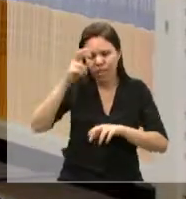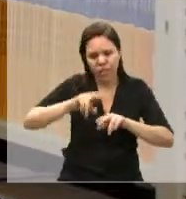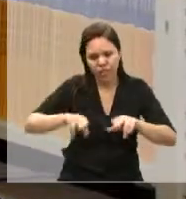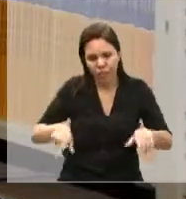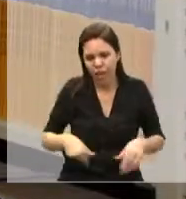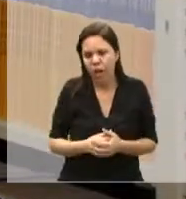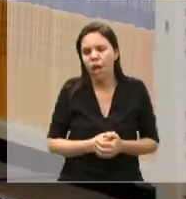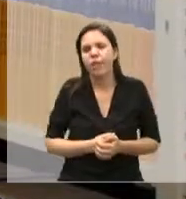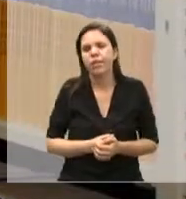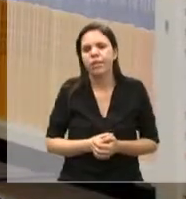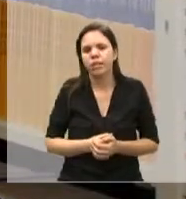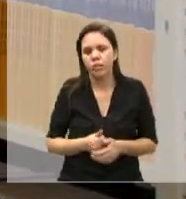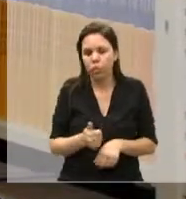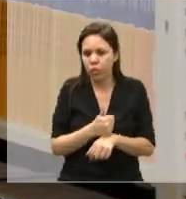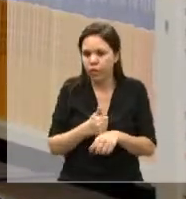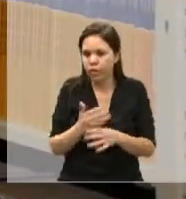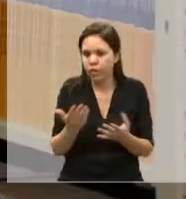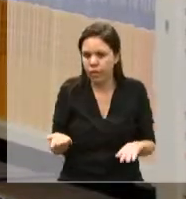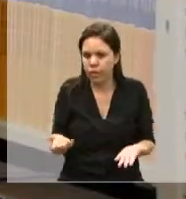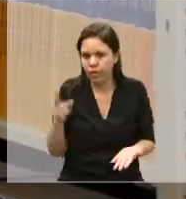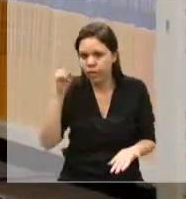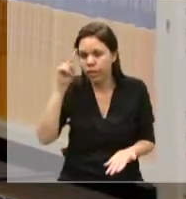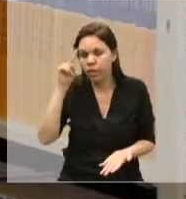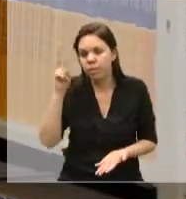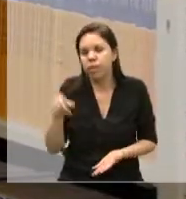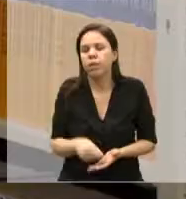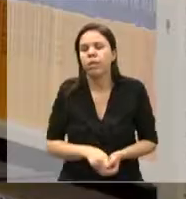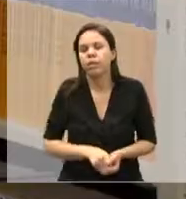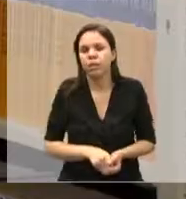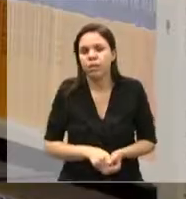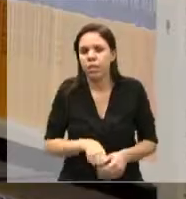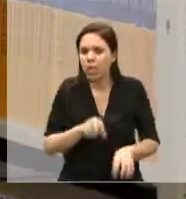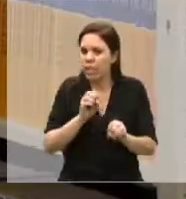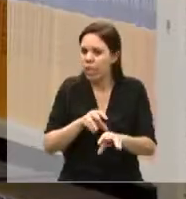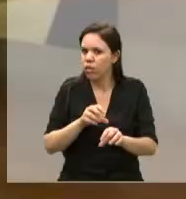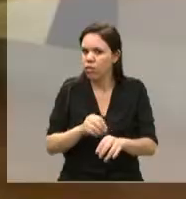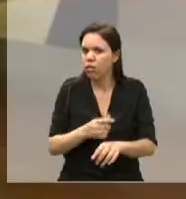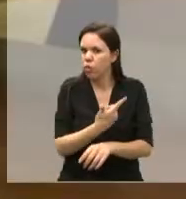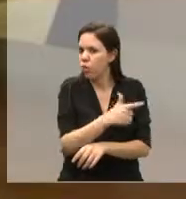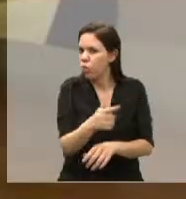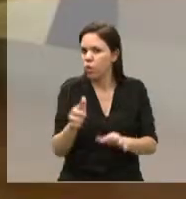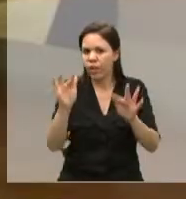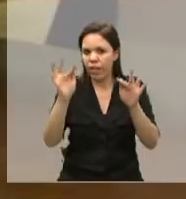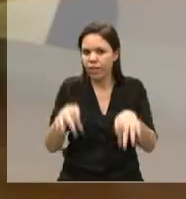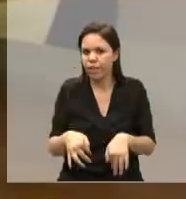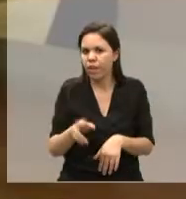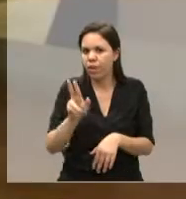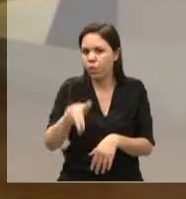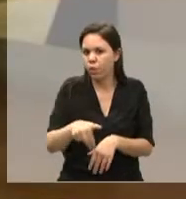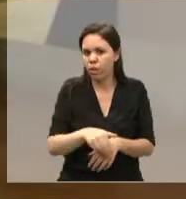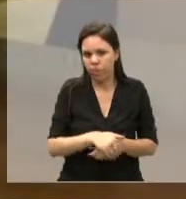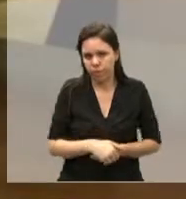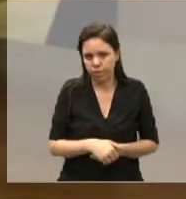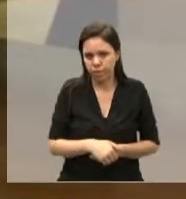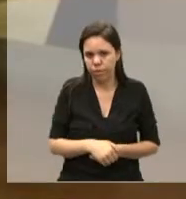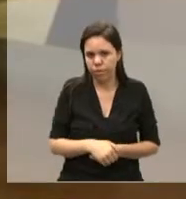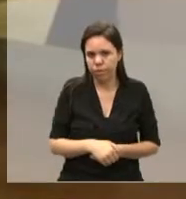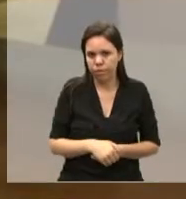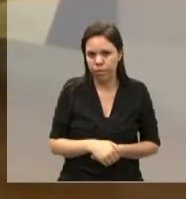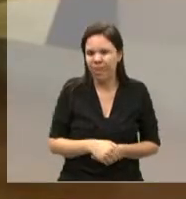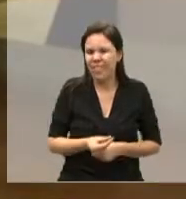outras direções. Então, é lembrar disso, é lembrar de que educação não tem um final. Não tem um ponto final, né? Igual eu falei,